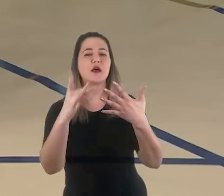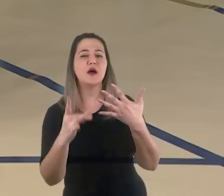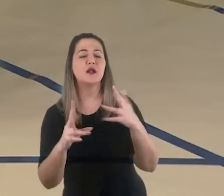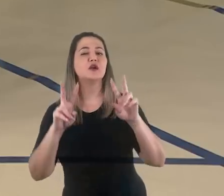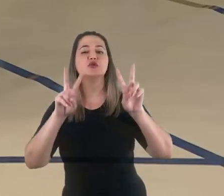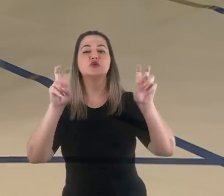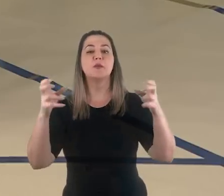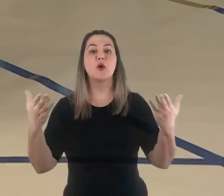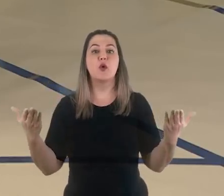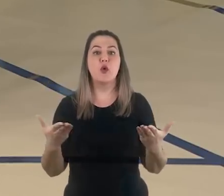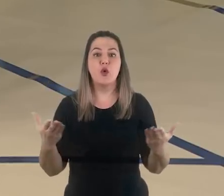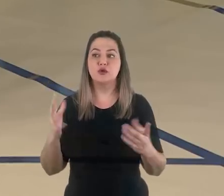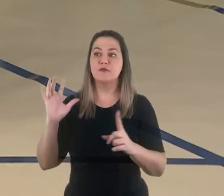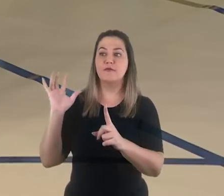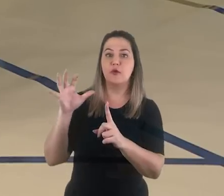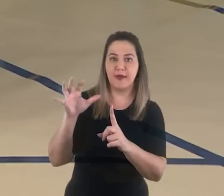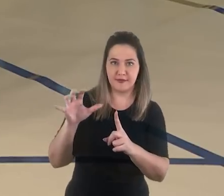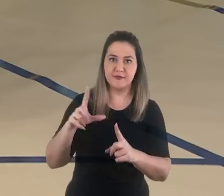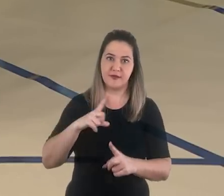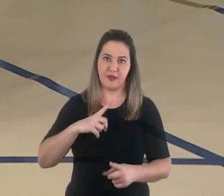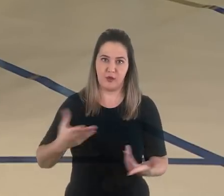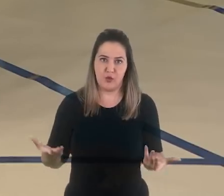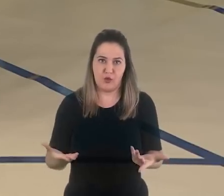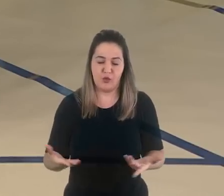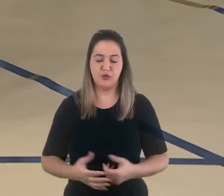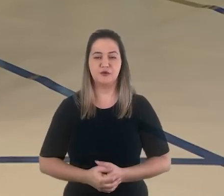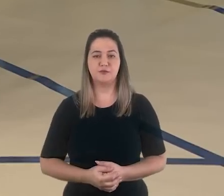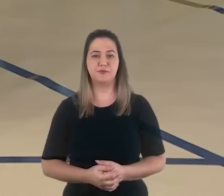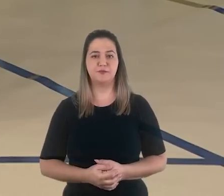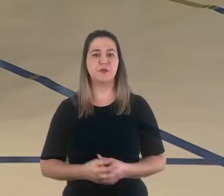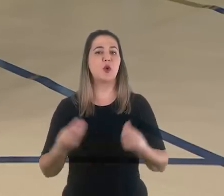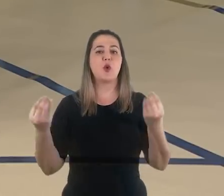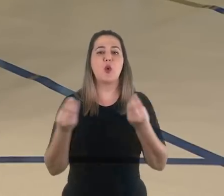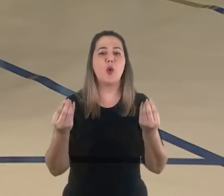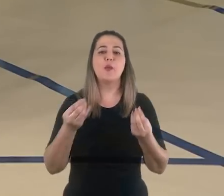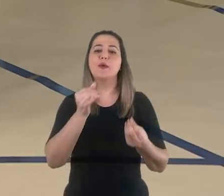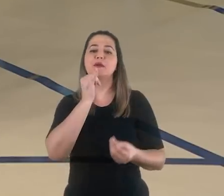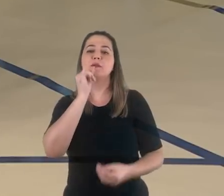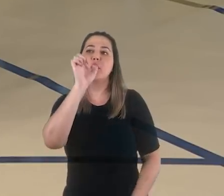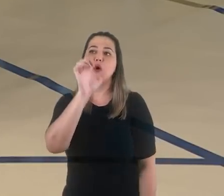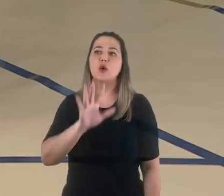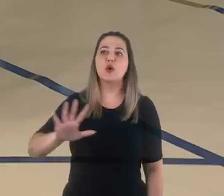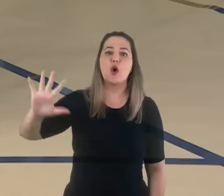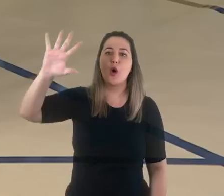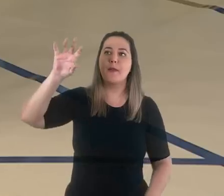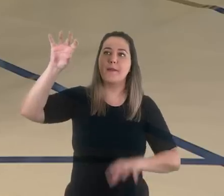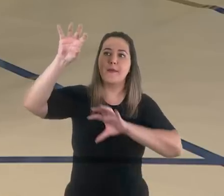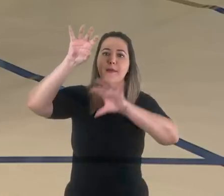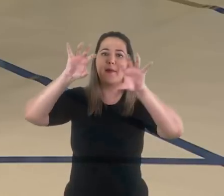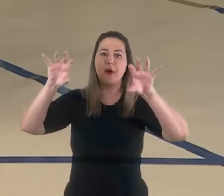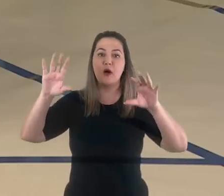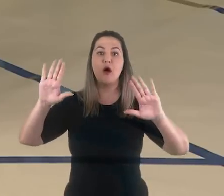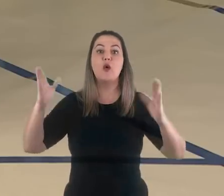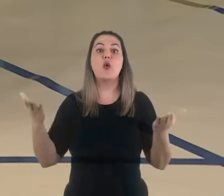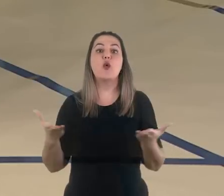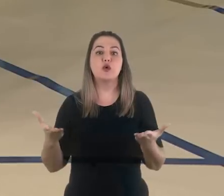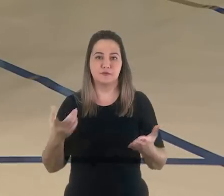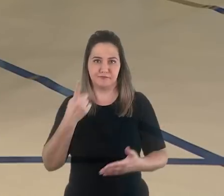com os dias em que vivemos, tá bom? A configuração do continente europeu, por exemplo. Quer ver? Vamos dar uma olhada na